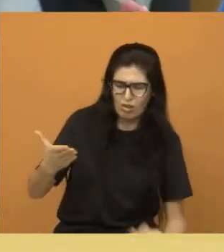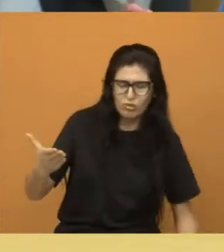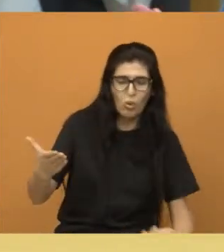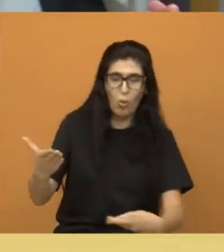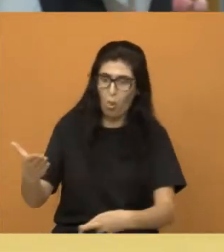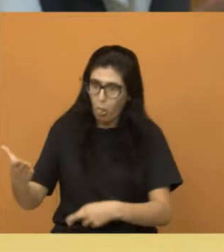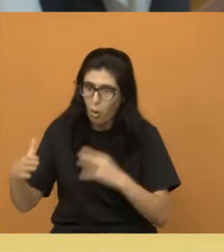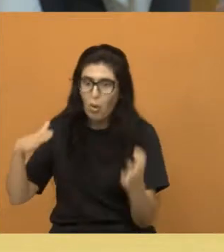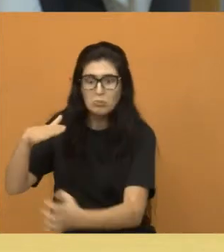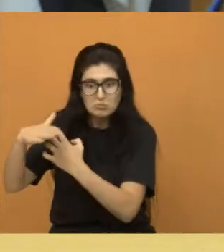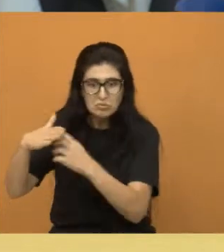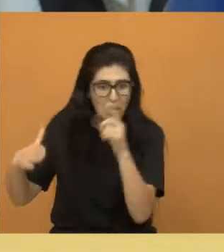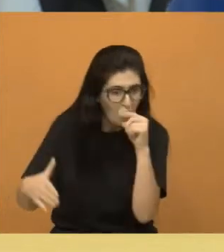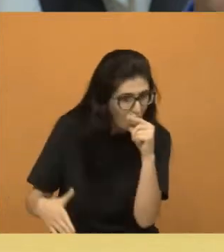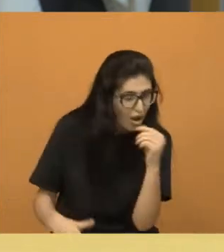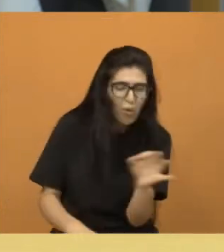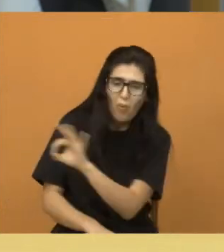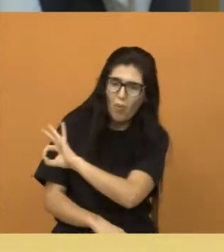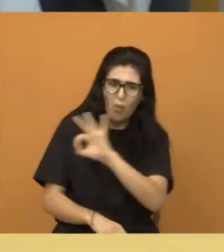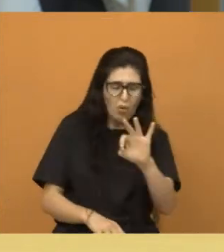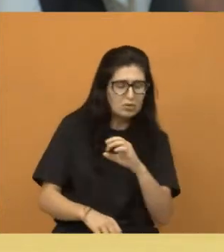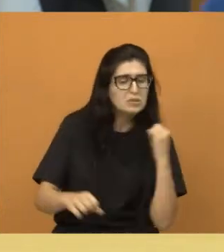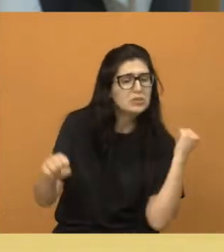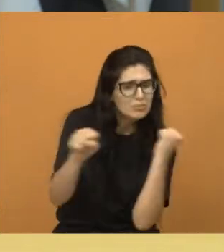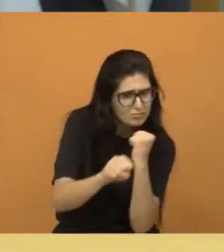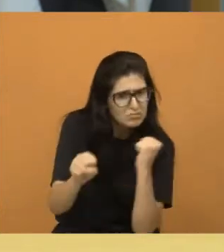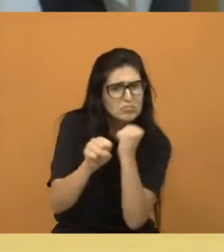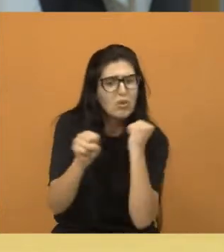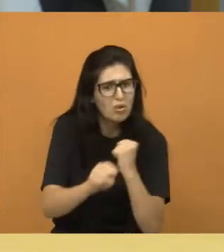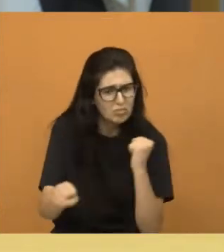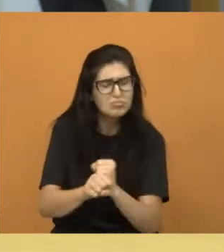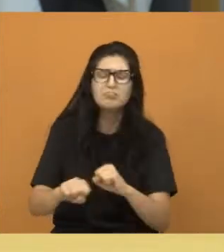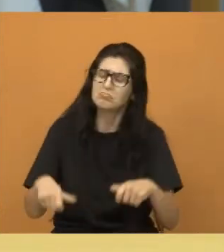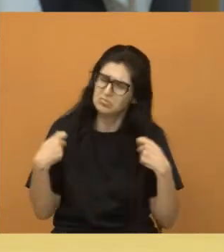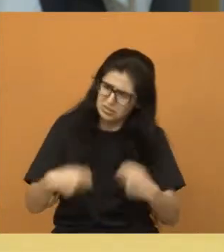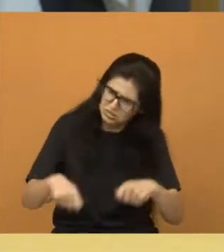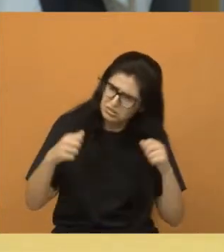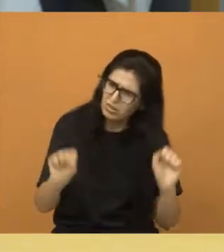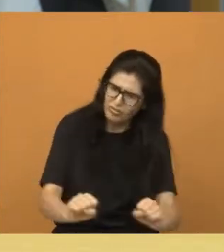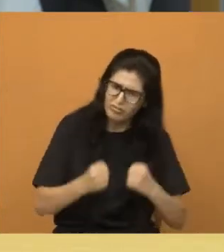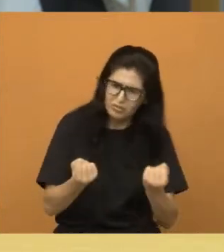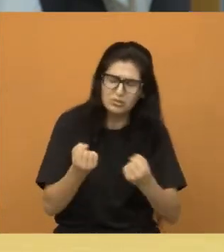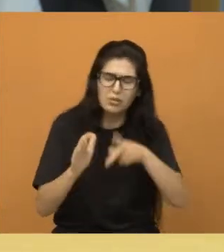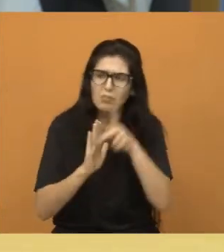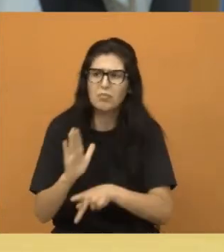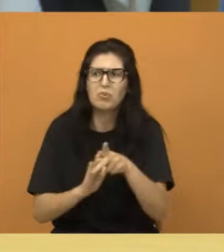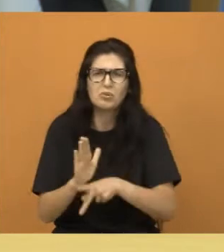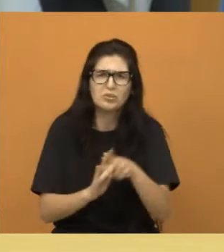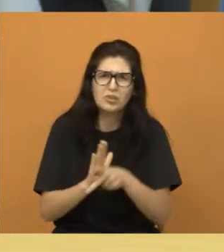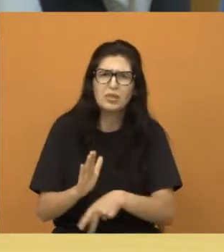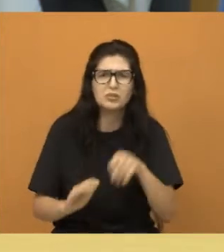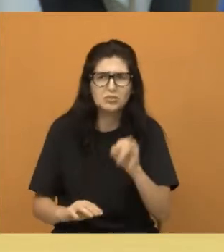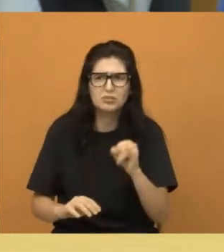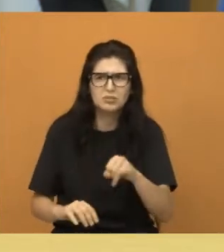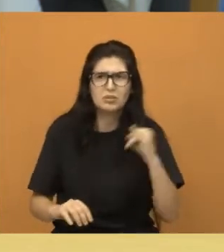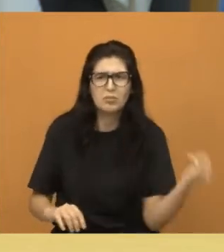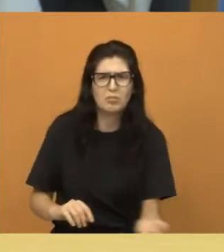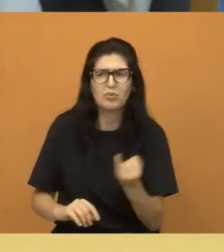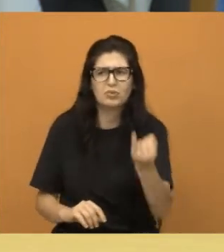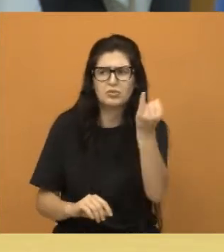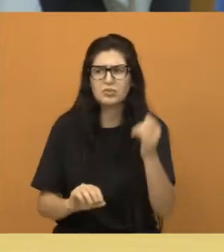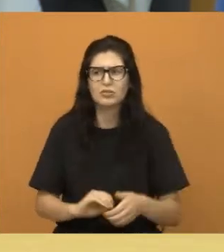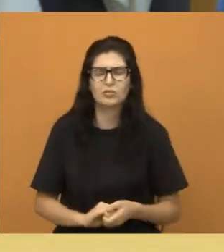SAI na construção, o quanto tem obras para se fazer e o quanto que ele tem que defender esses projetos aí. E,